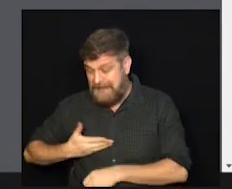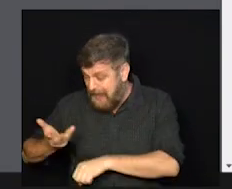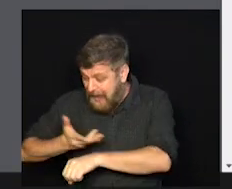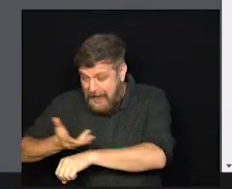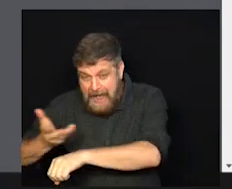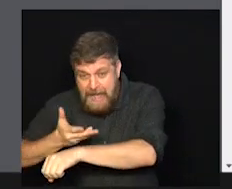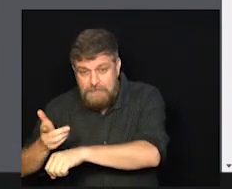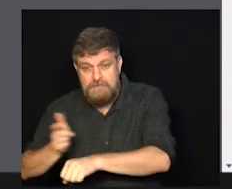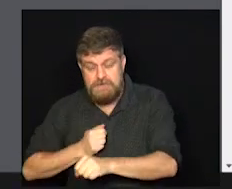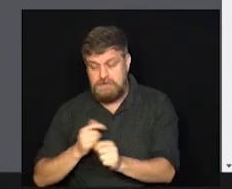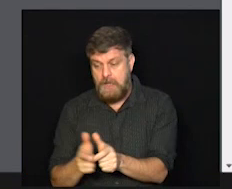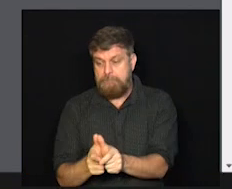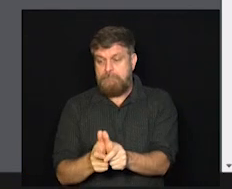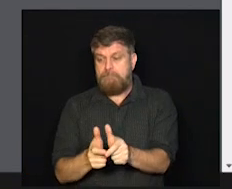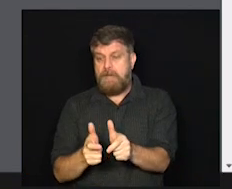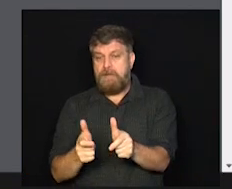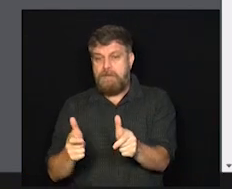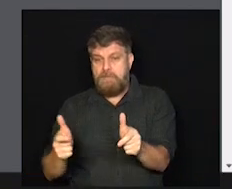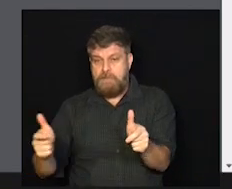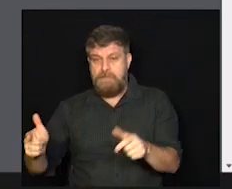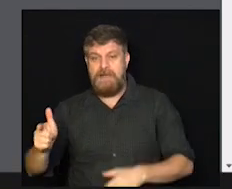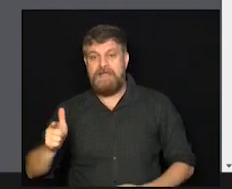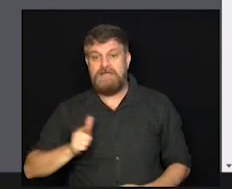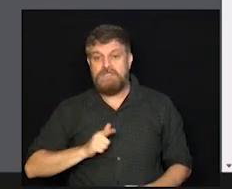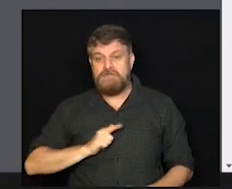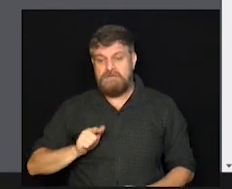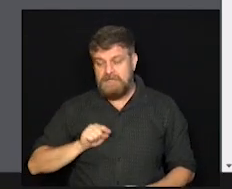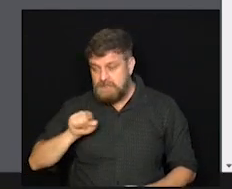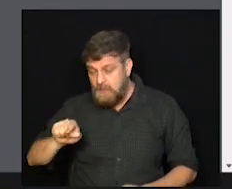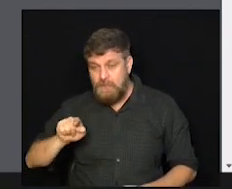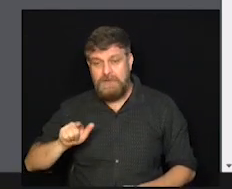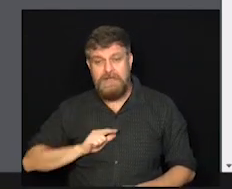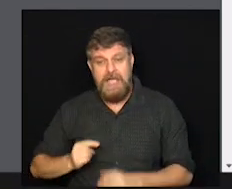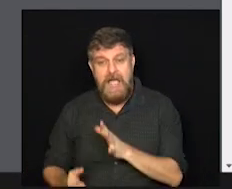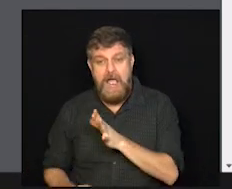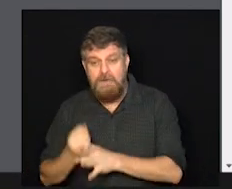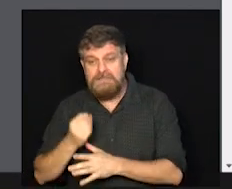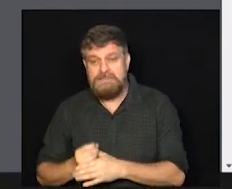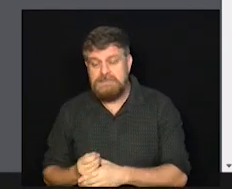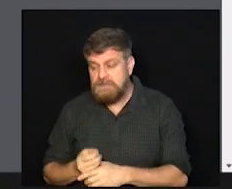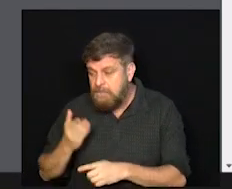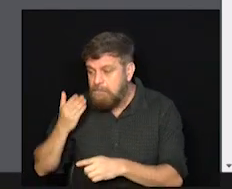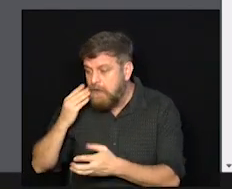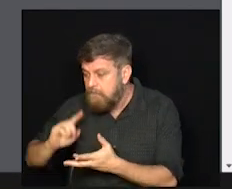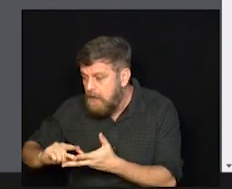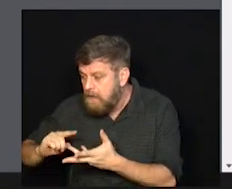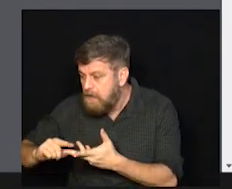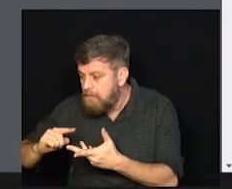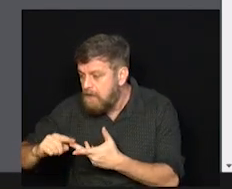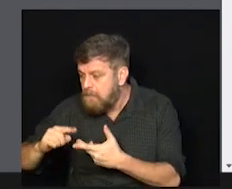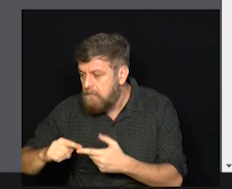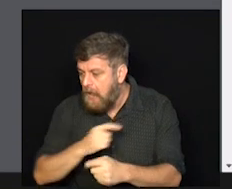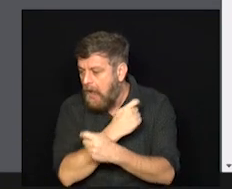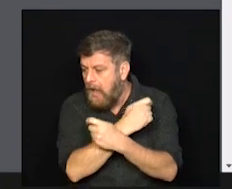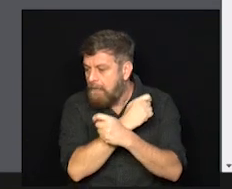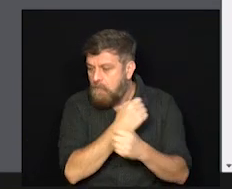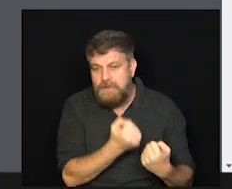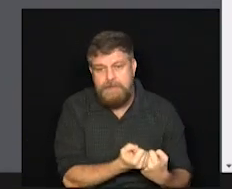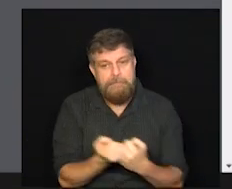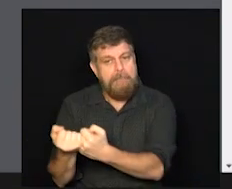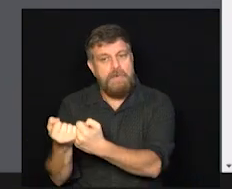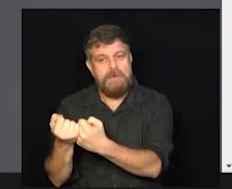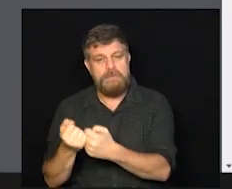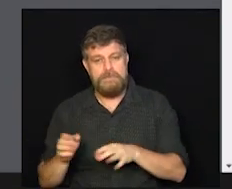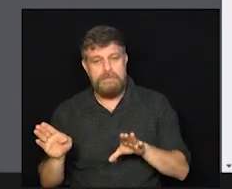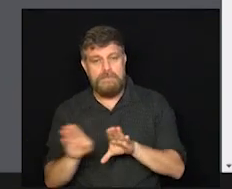fossem ampliadas e tivesse uma sinalização e fossem ouvidas. Outro destaque que eu quero dar também é